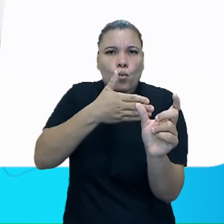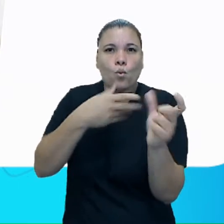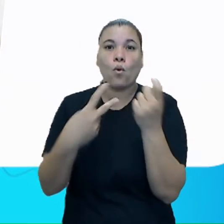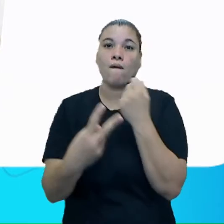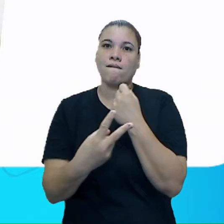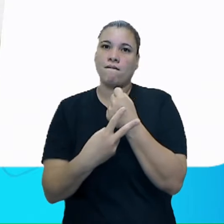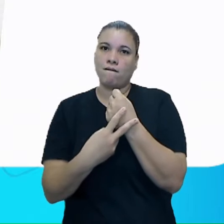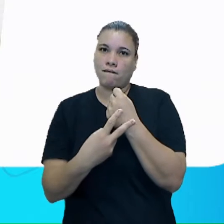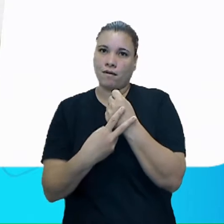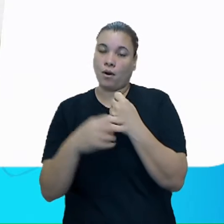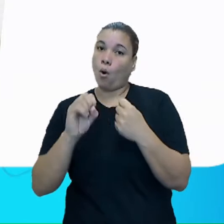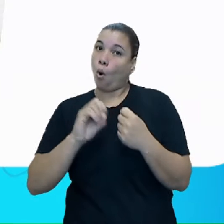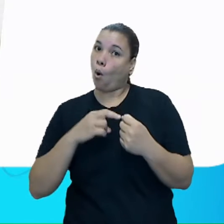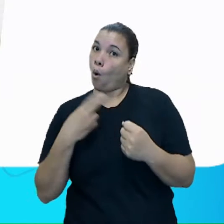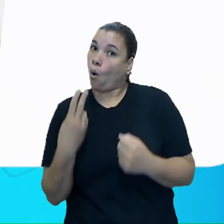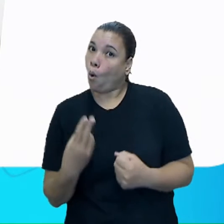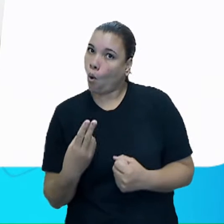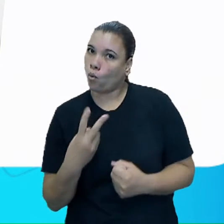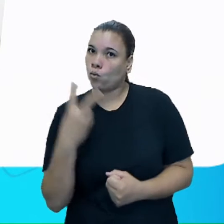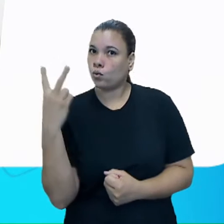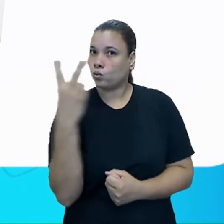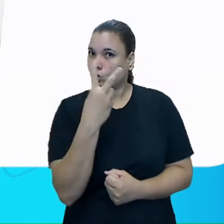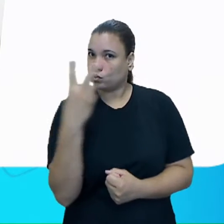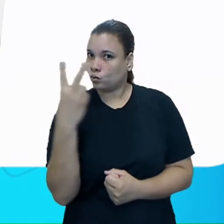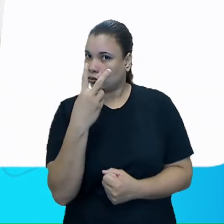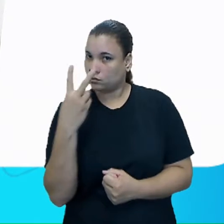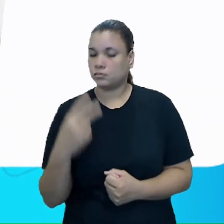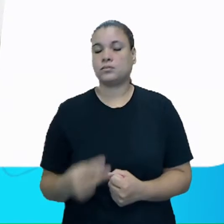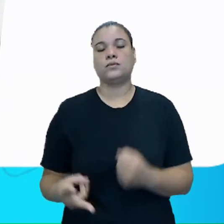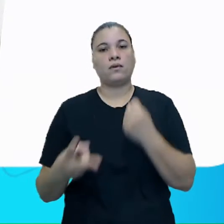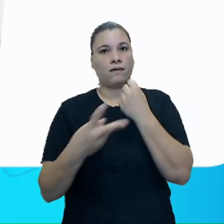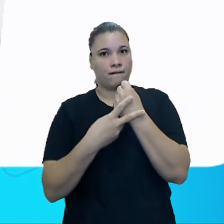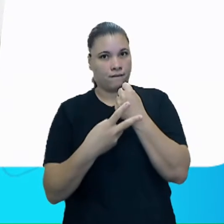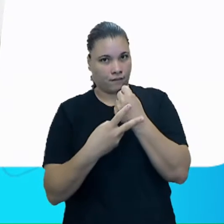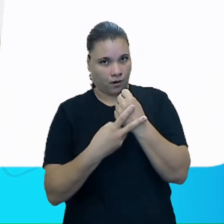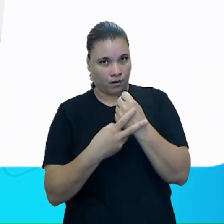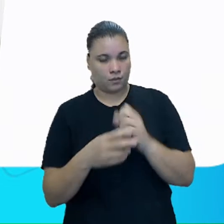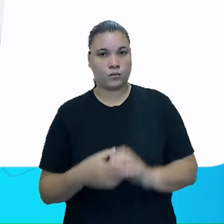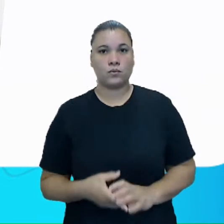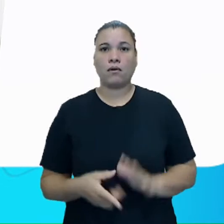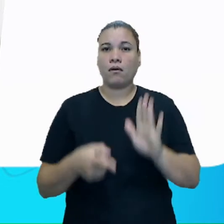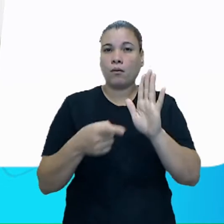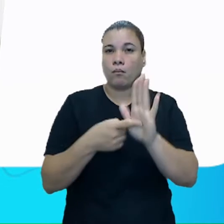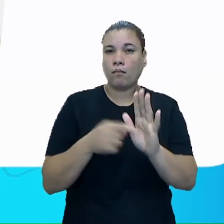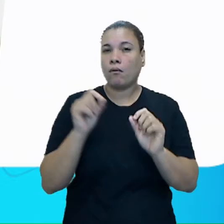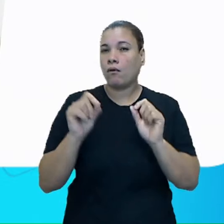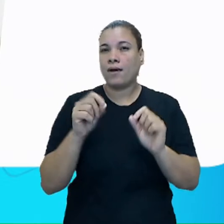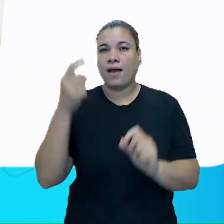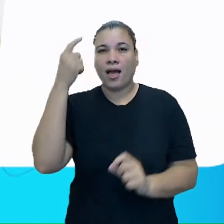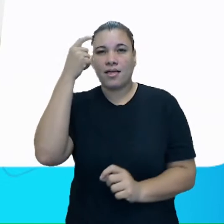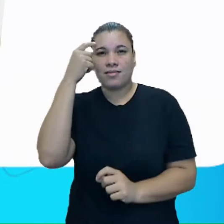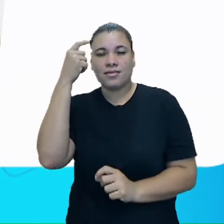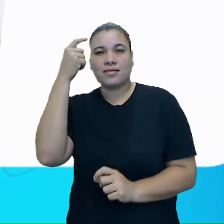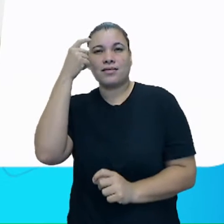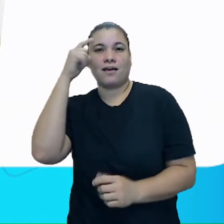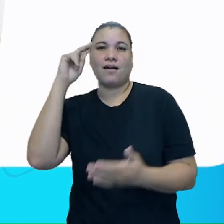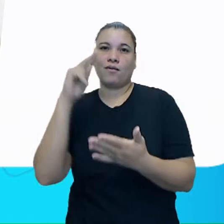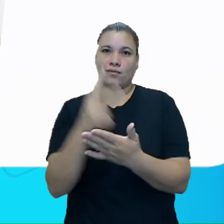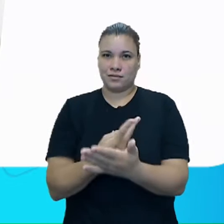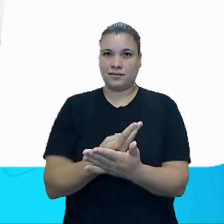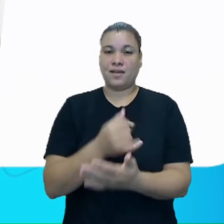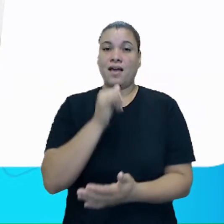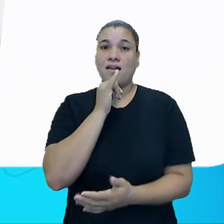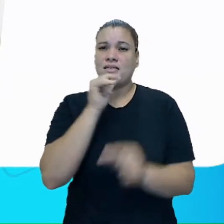uma locução verbal. Quando eu falo de locução, eu estou falando de dois. E que transmite a ideia de ação. Meu